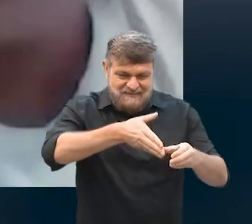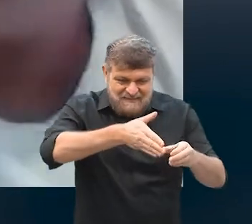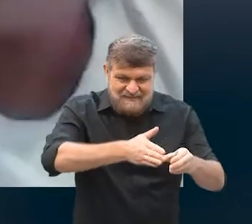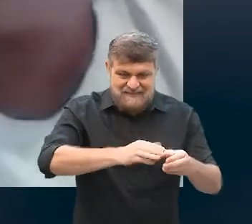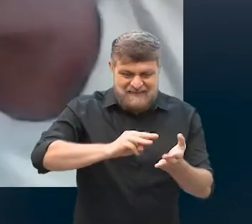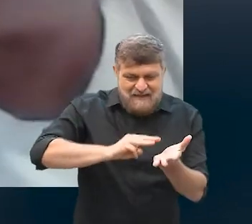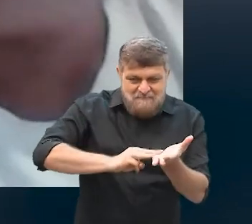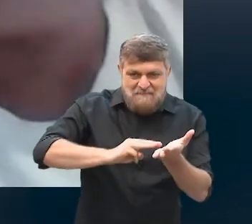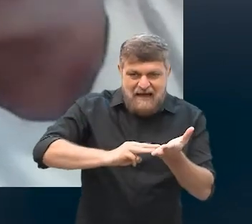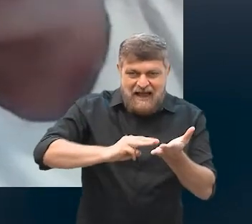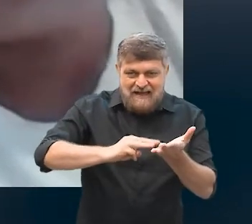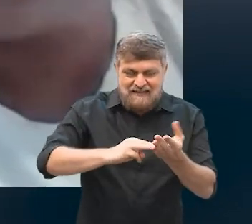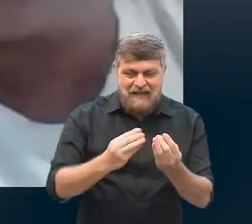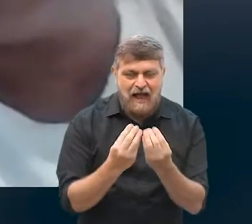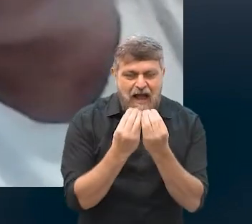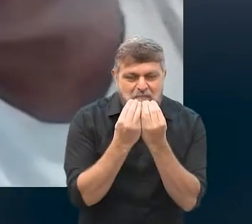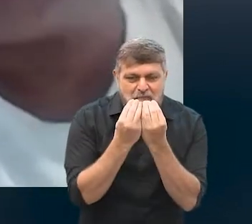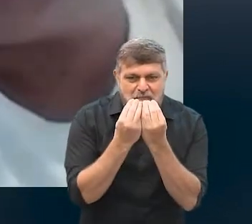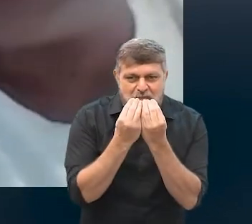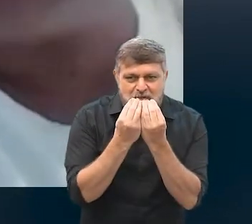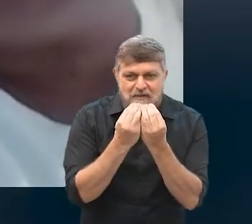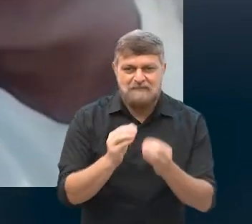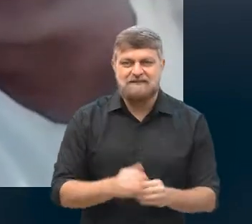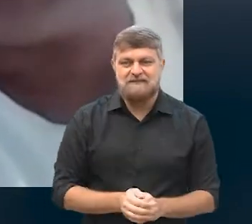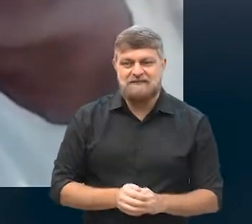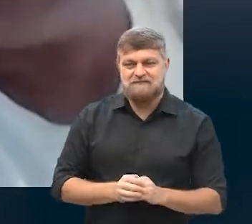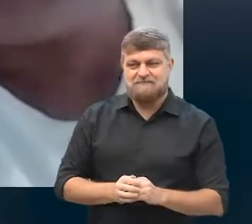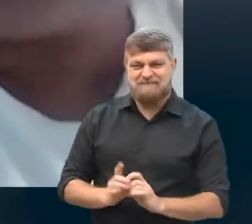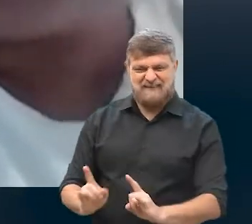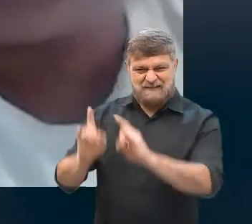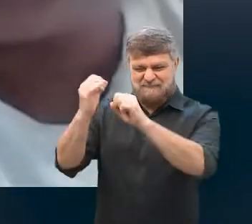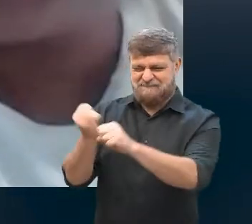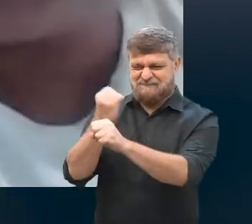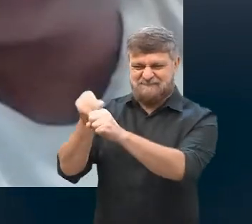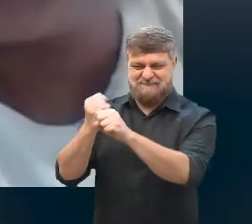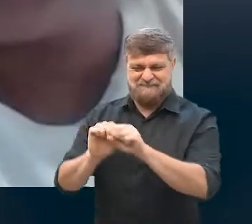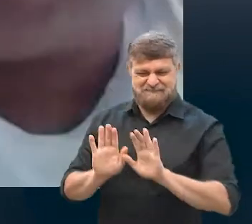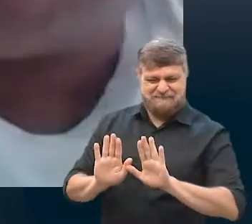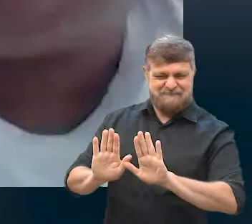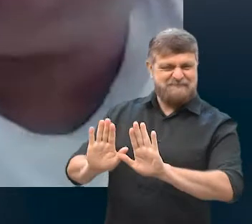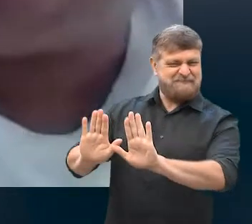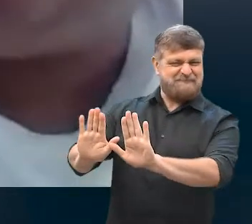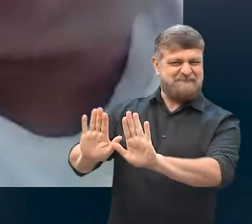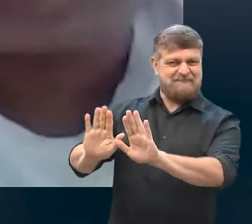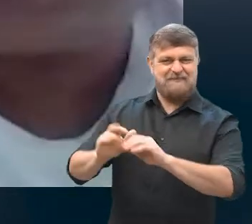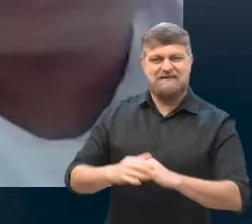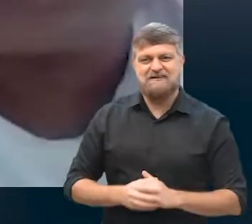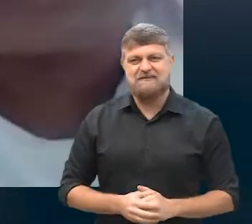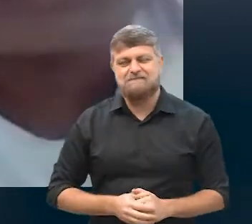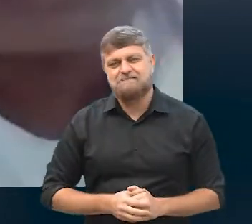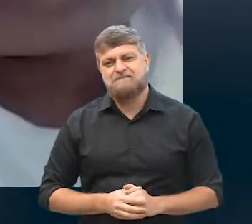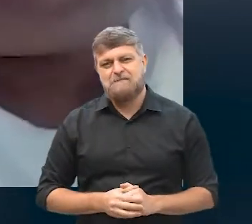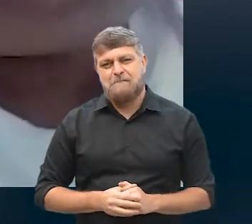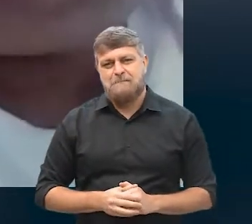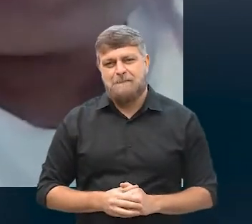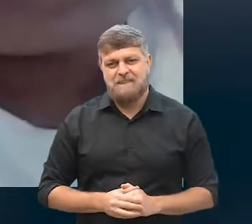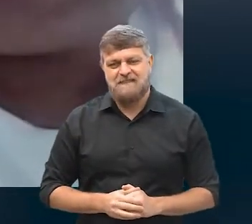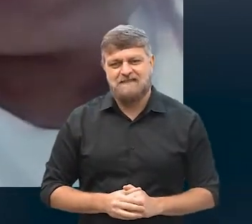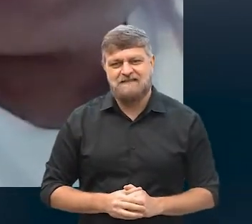empanadas e me iba ficando cada vez mais longe de minha atividade na obra.